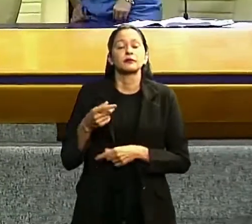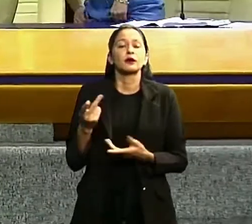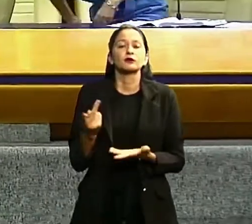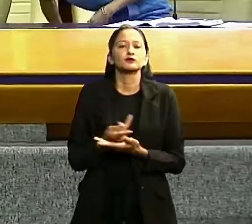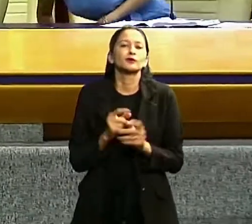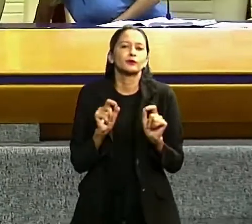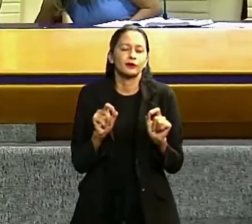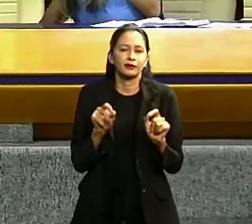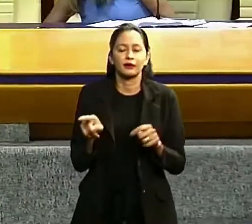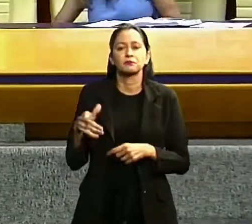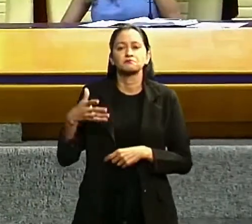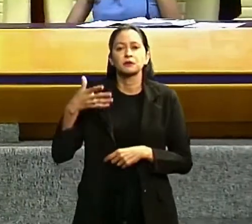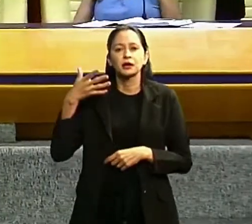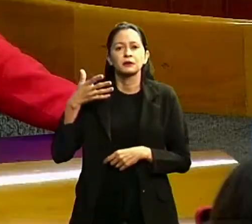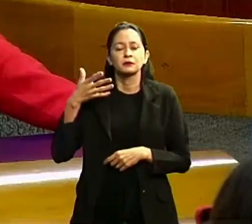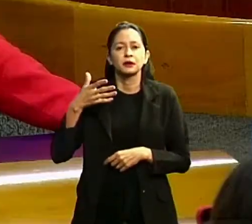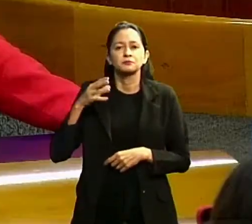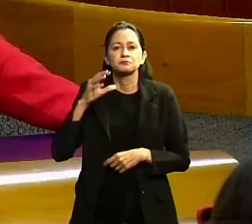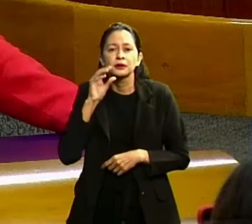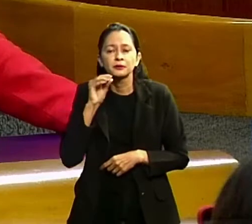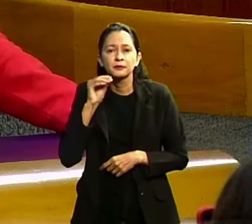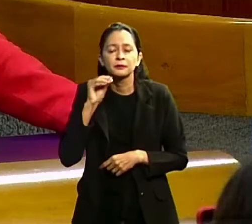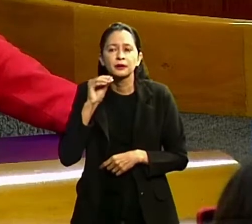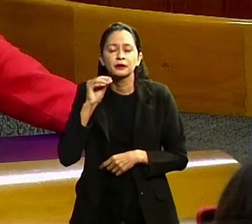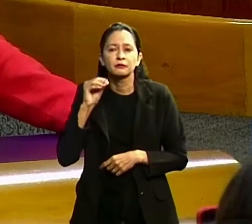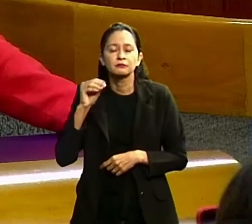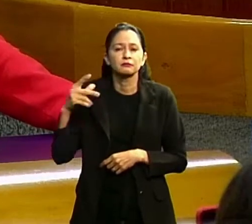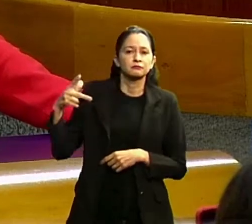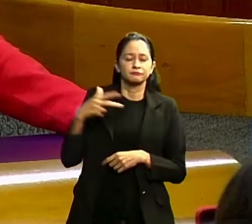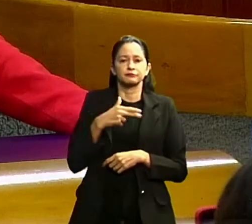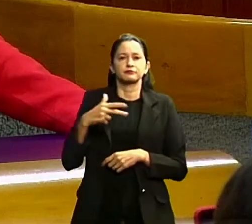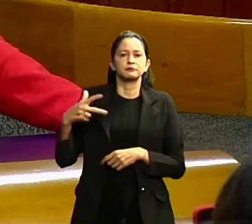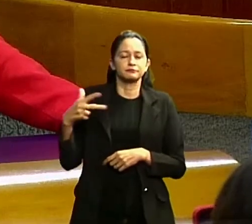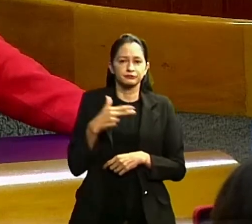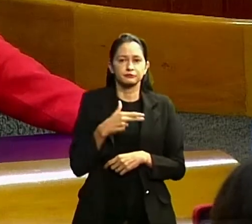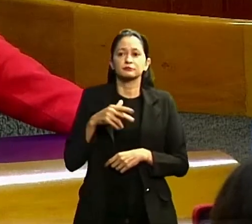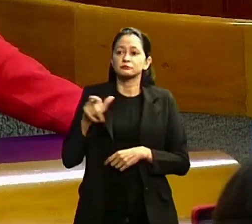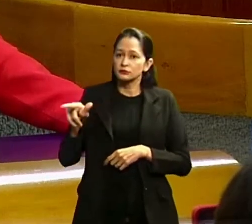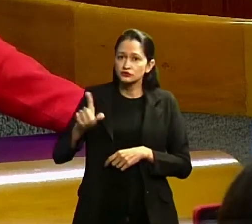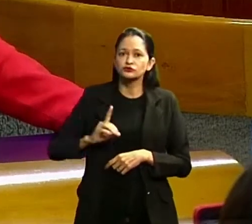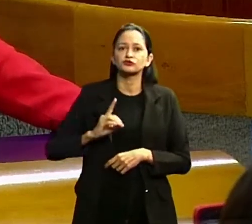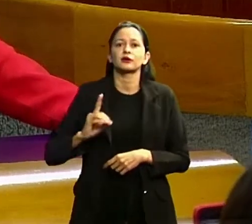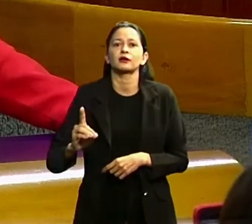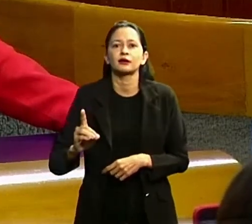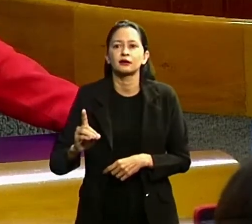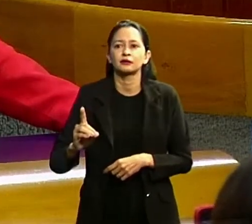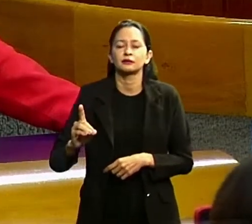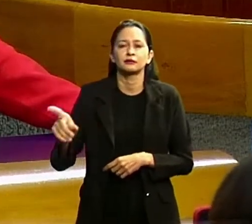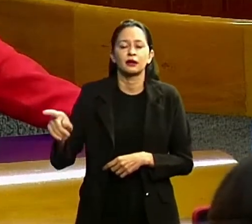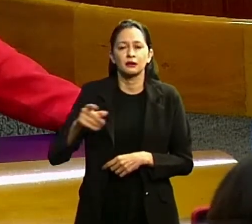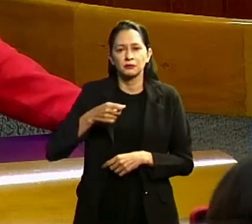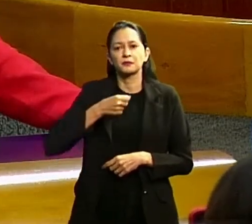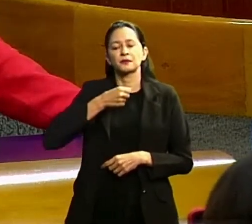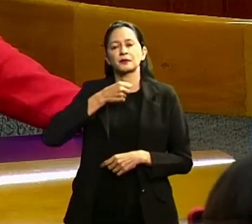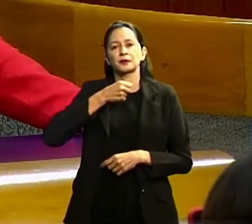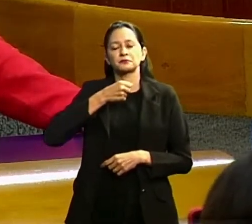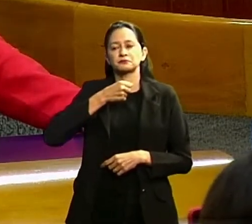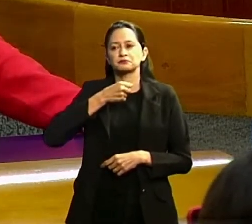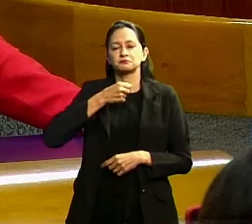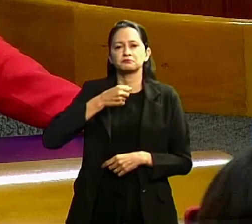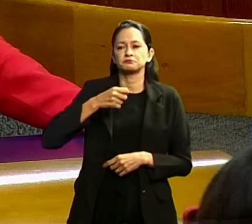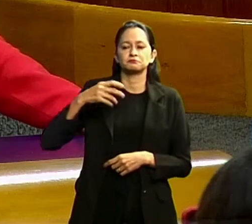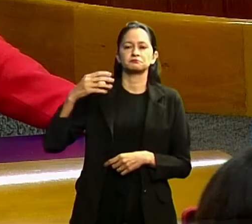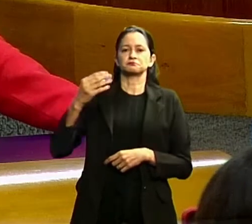direito de falar na sua tribuna, que é legalmente dela, porque ela foi eleita para